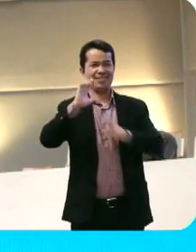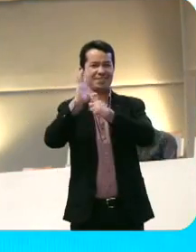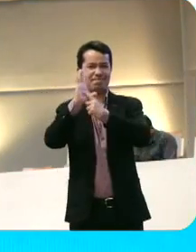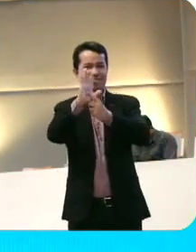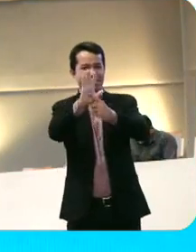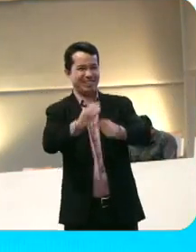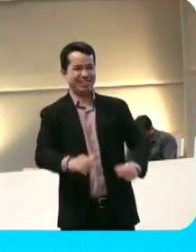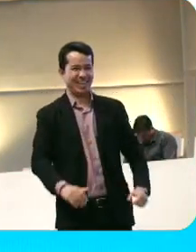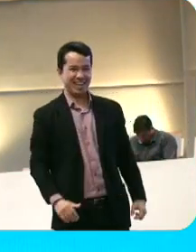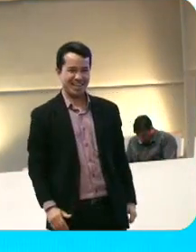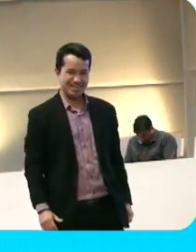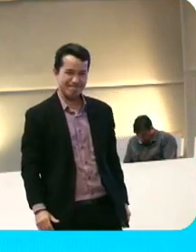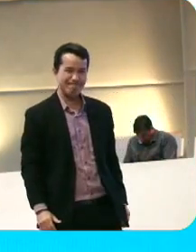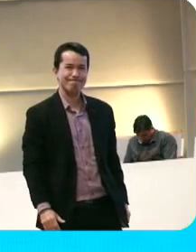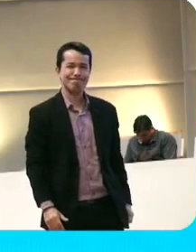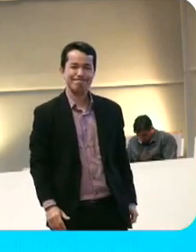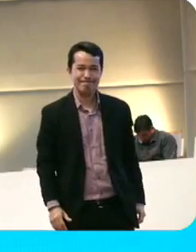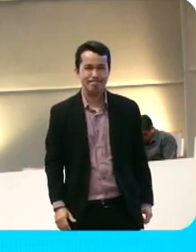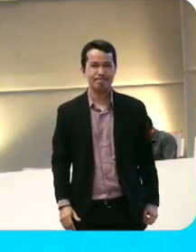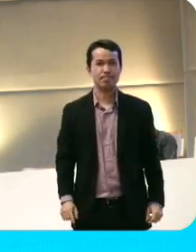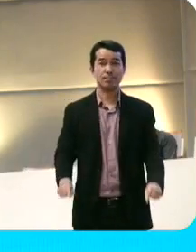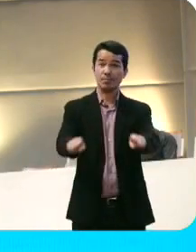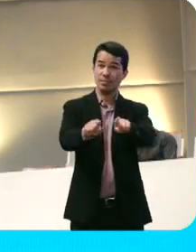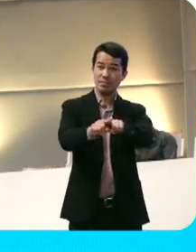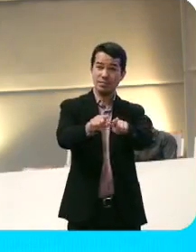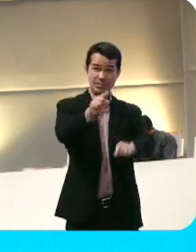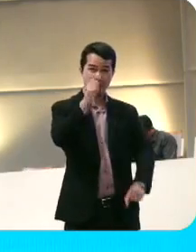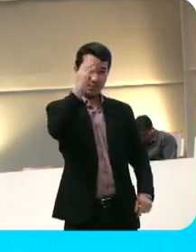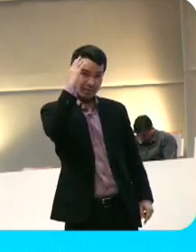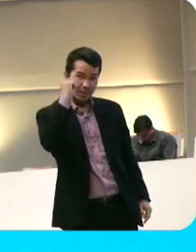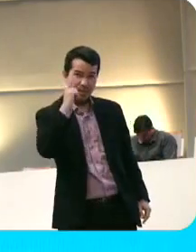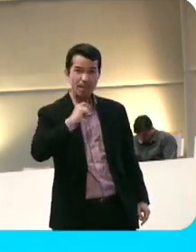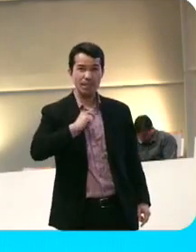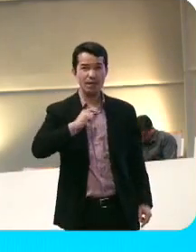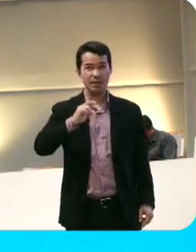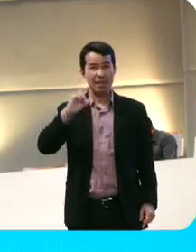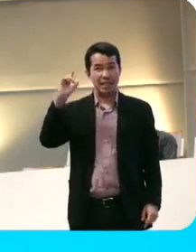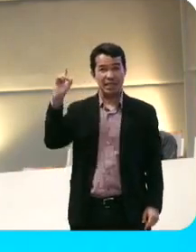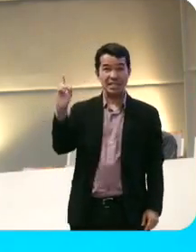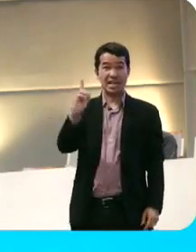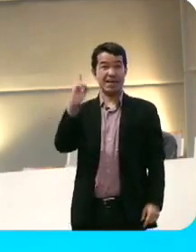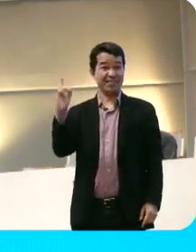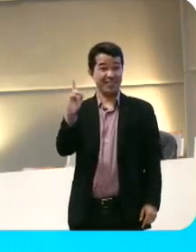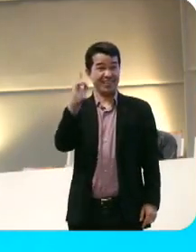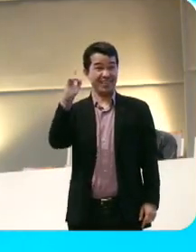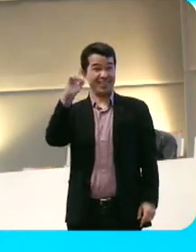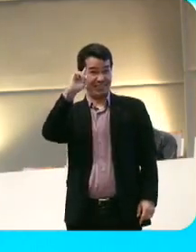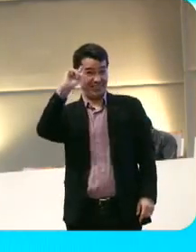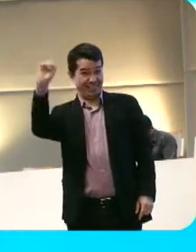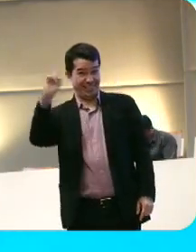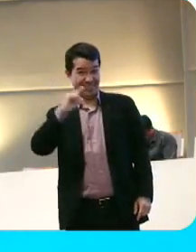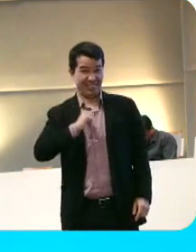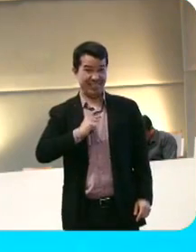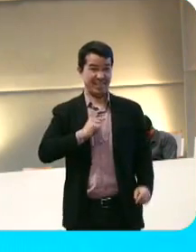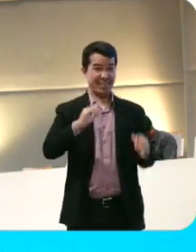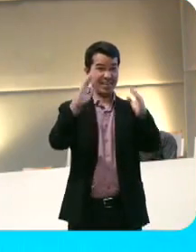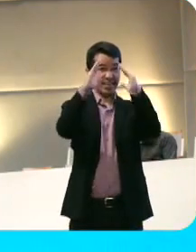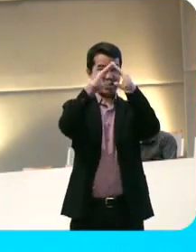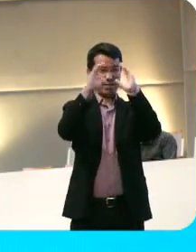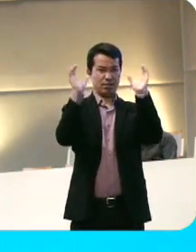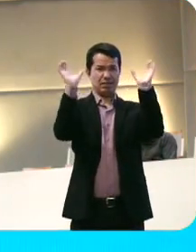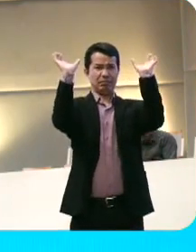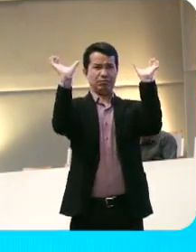É interessante isso, porque depois, Davi um dia constrói o seu palácio, e quando ele vê a barraca onde está a casa de Deus, ele fala: minha casa